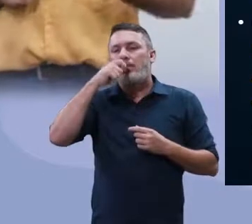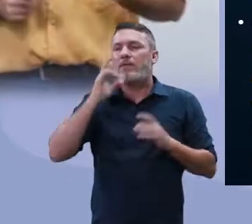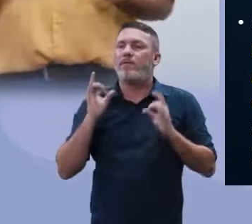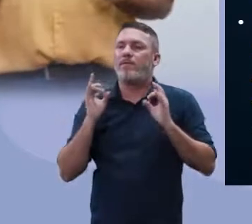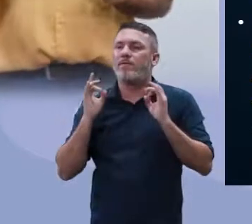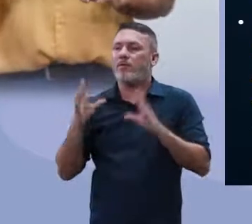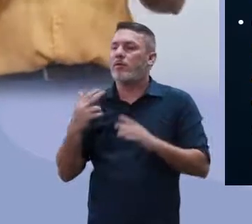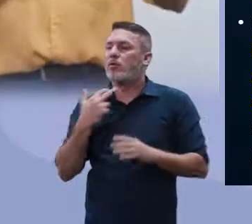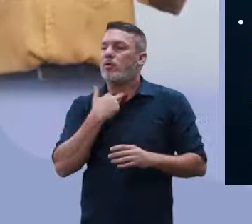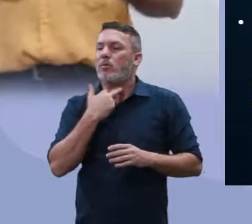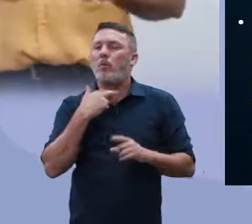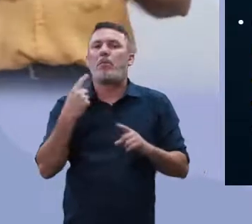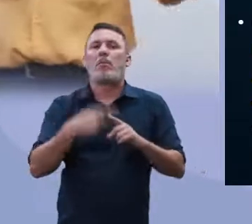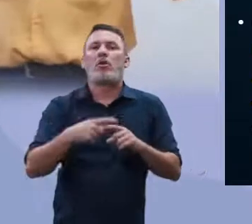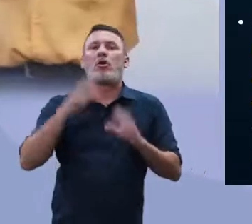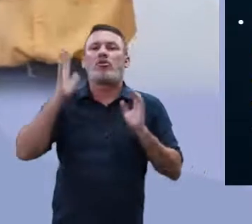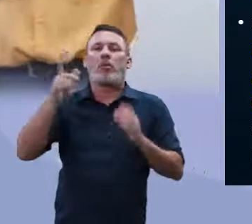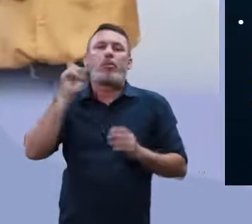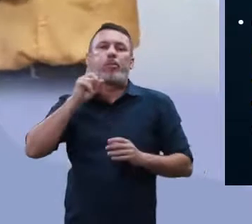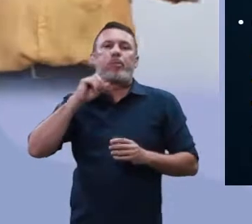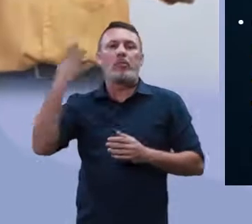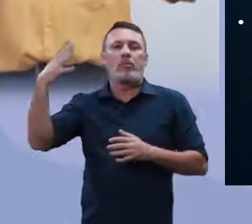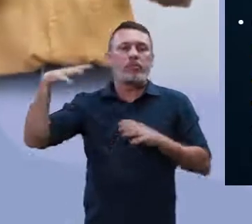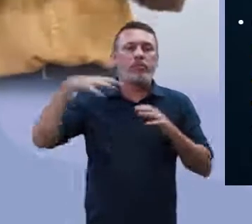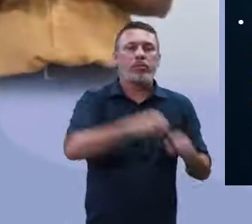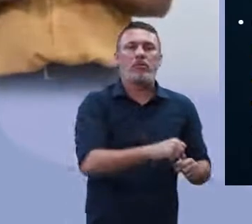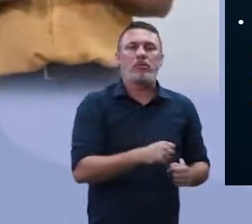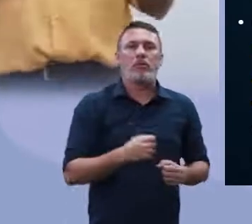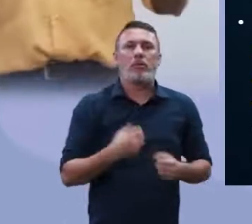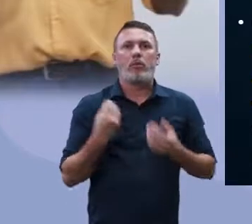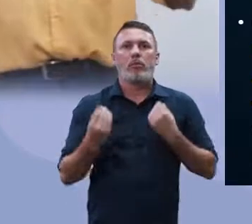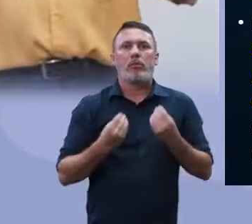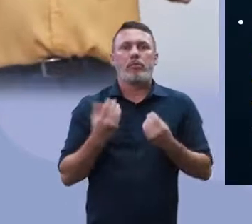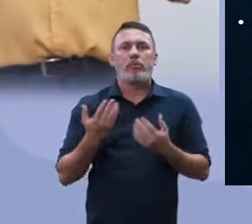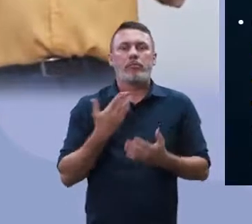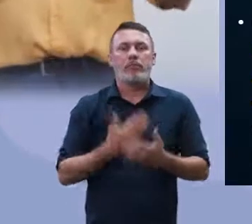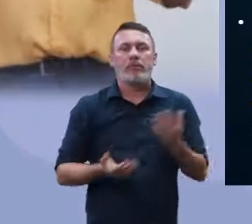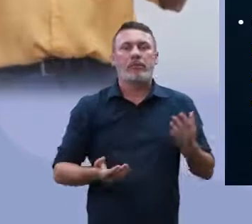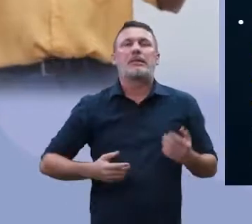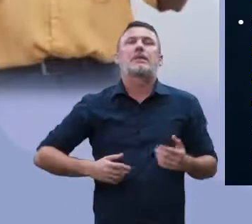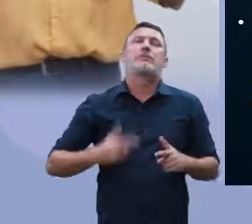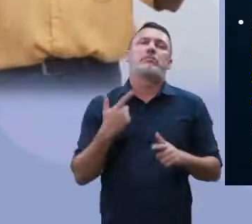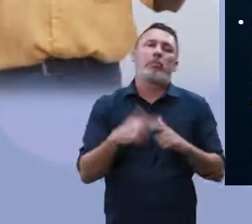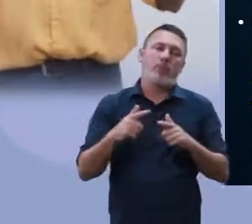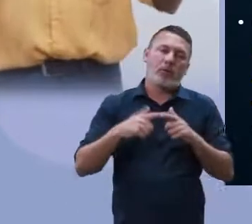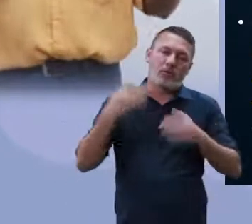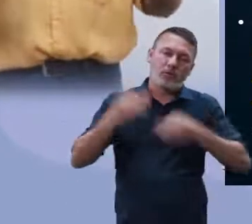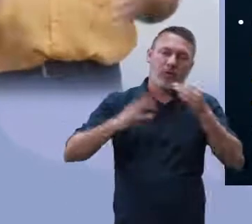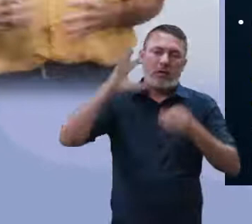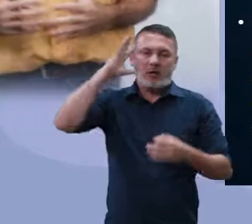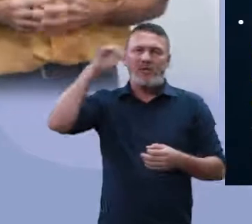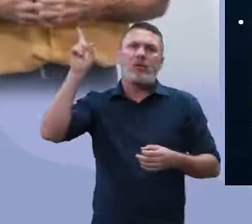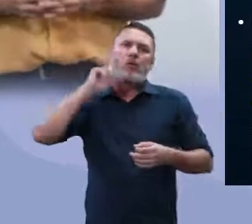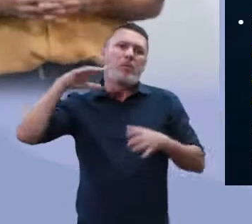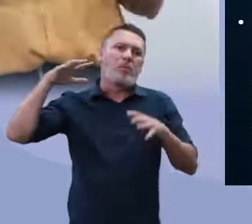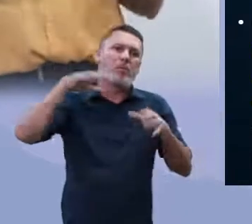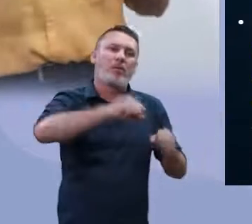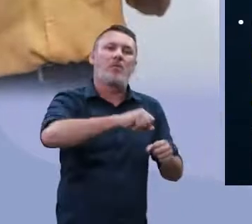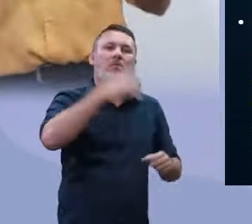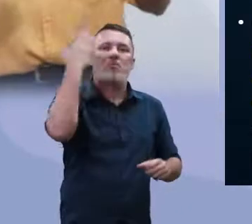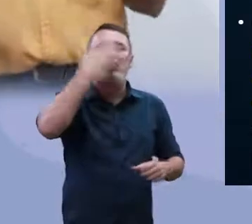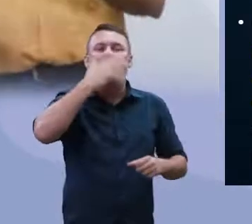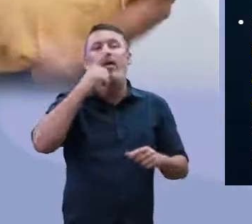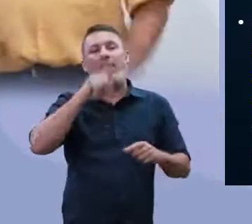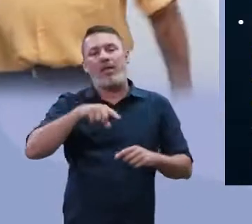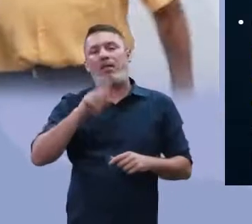pôde ser utilizada, pois já era uma patente norte-americana, o jambu. Ou seja, mais um problema jurídico para a gente resolver. Isso